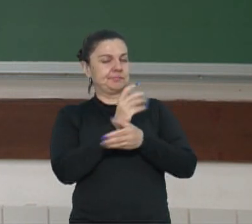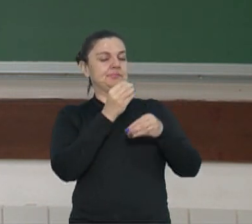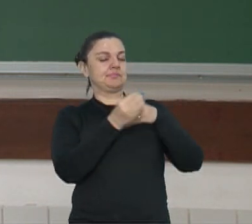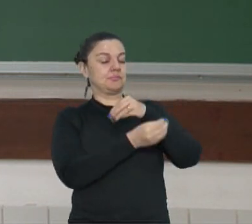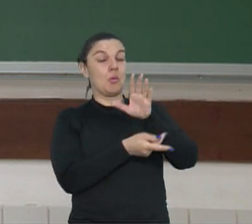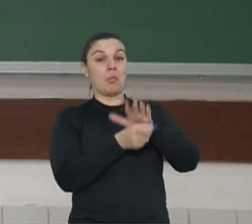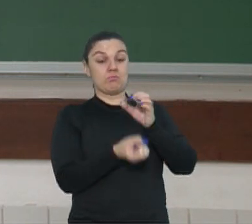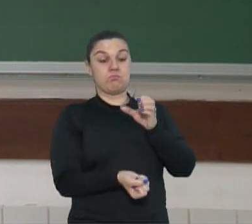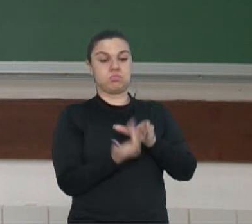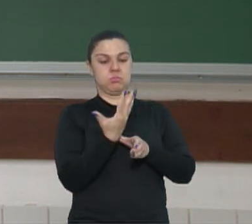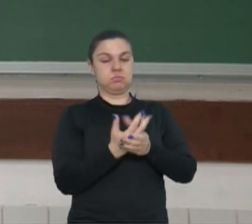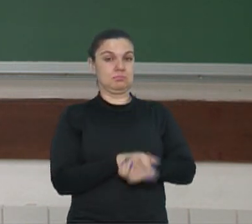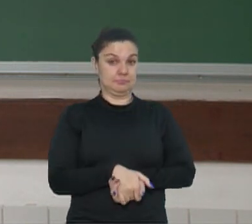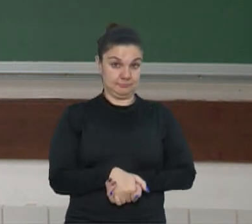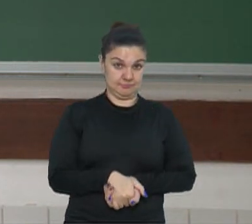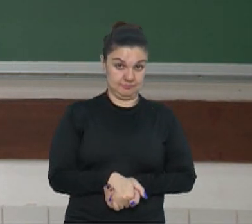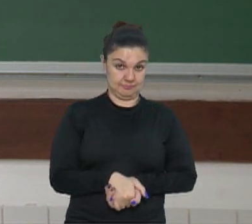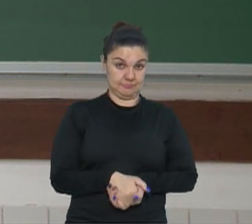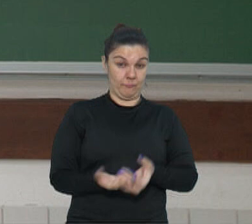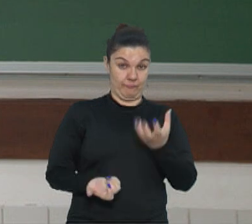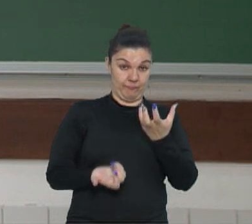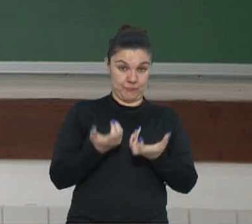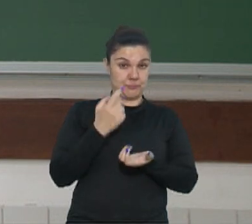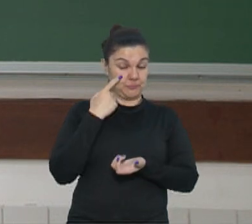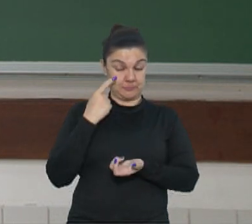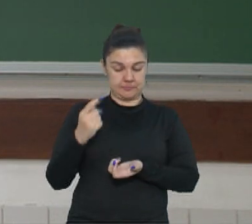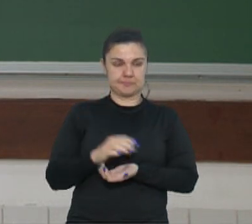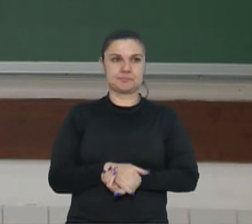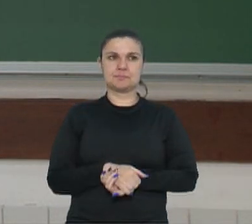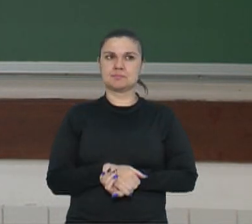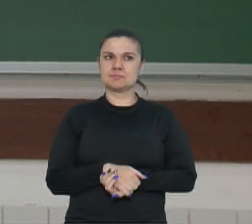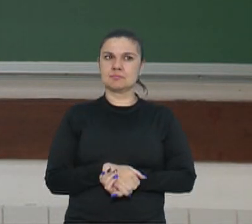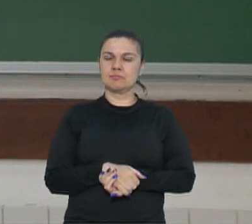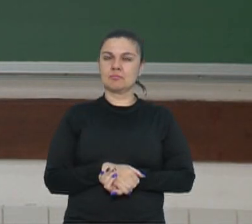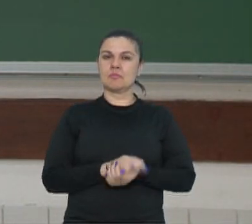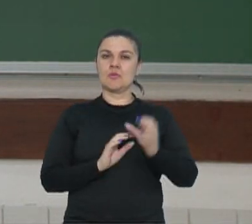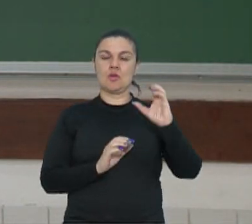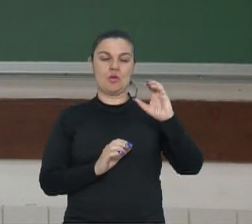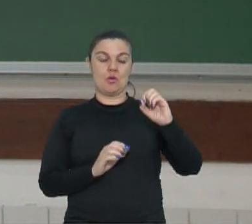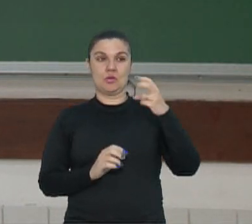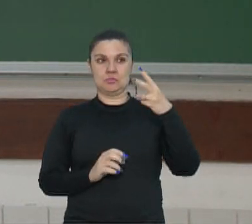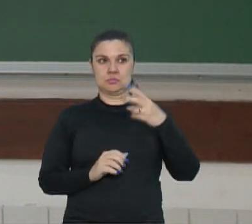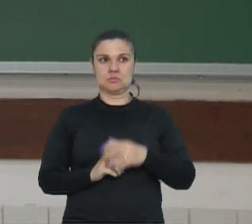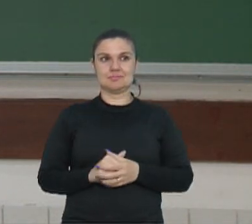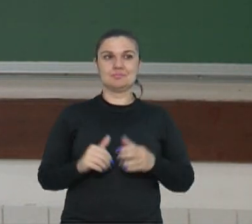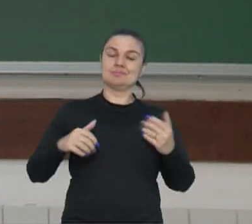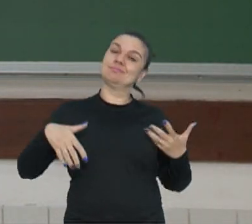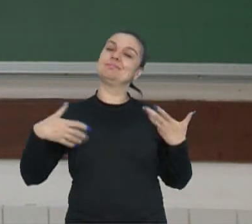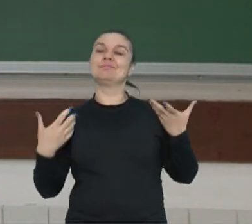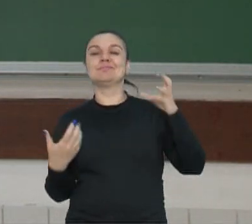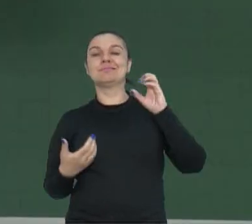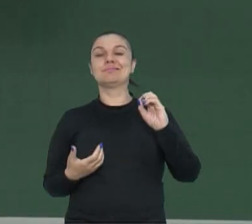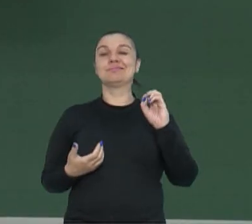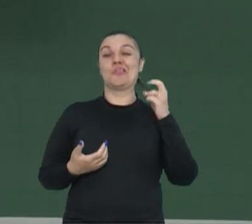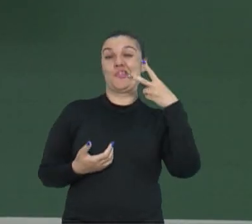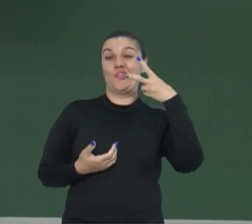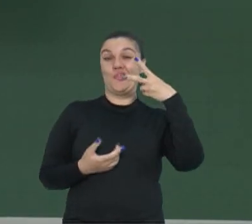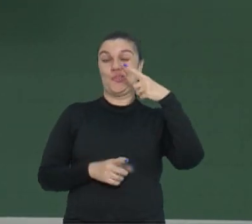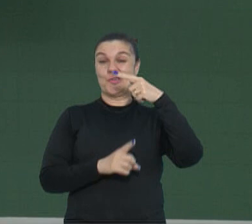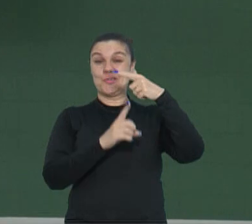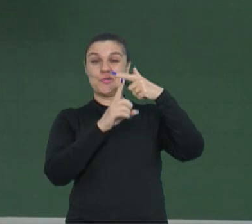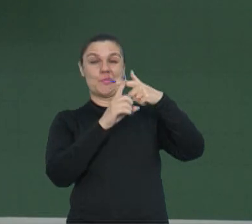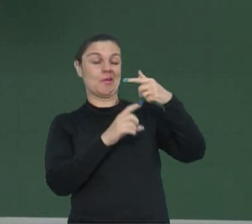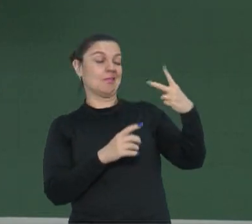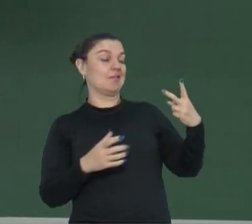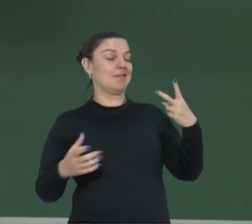de combustão. Veja só o que eu vou mostrar para vocês. Olá, átomo de oxigênio, feliz, 2 elétrons para